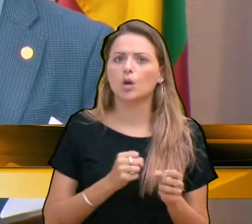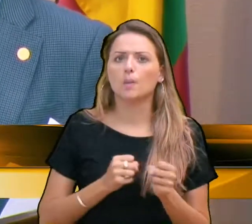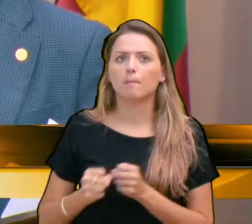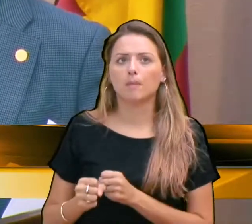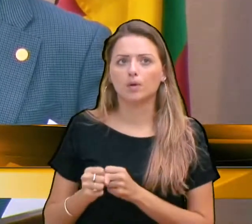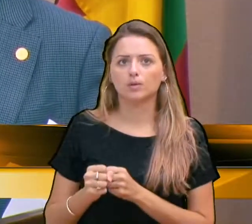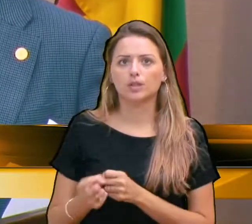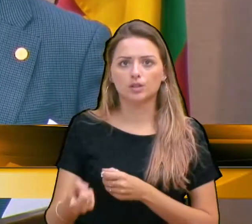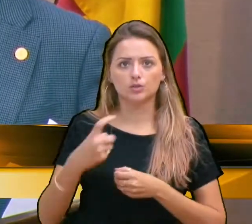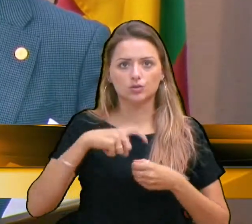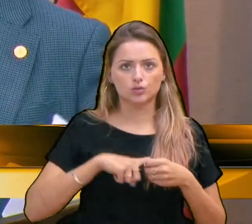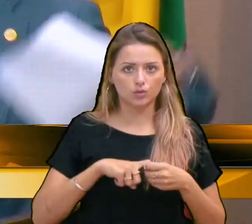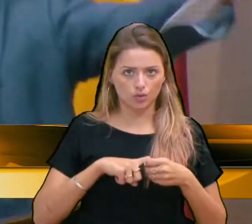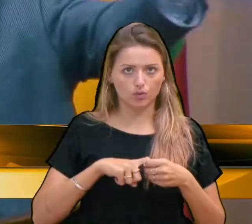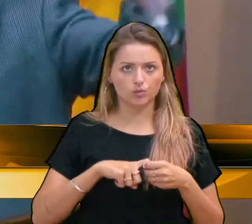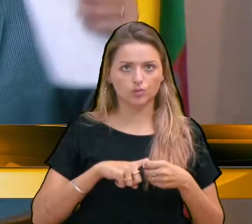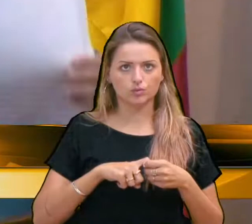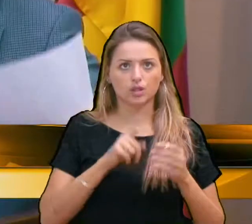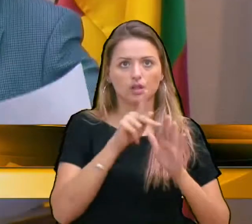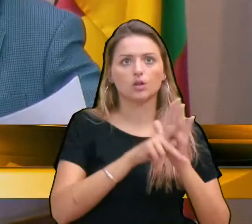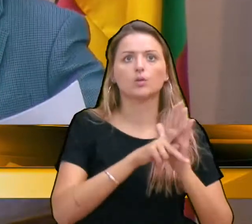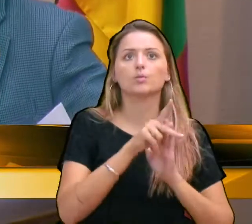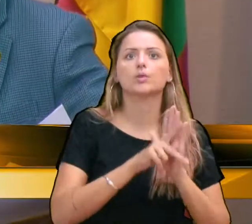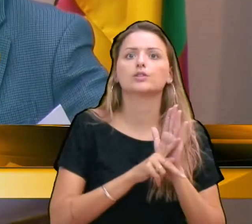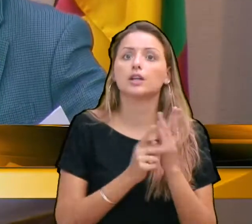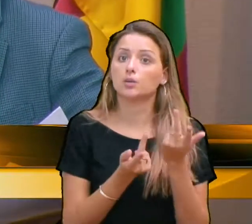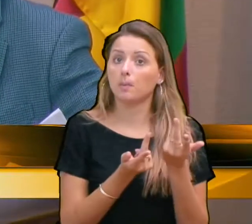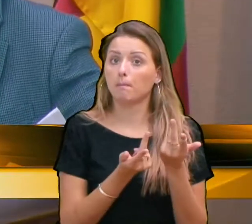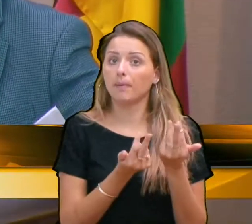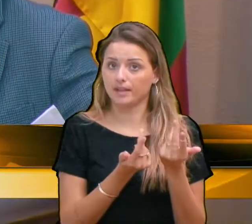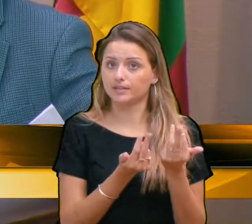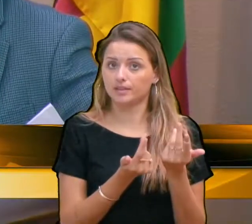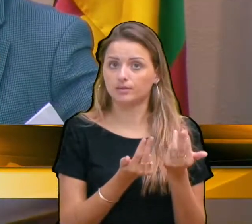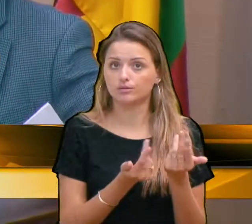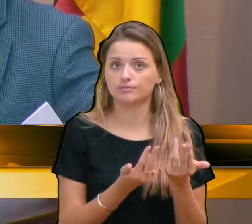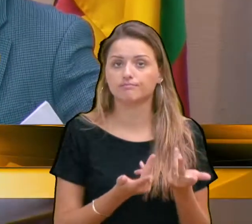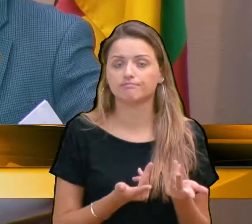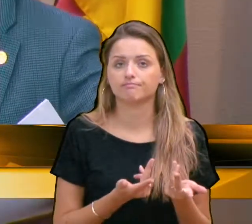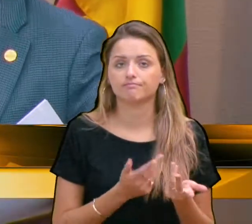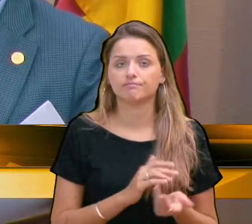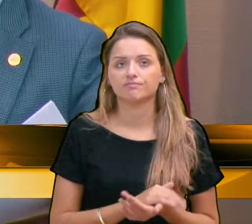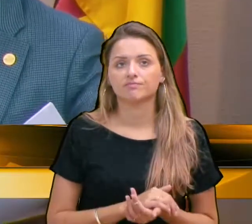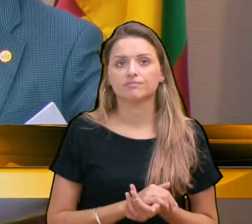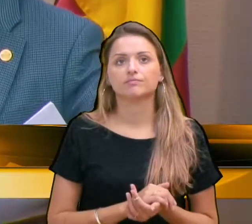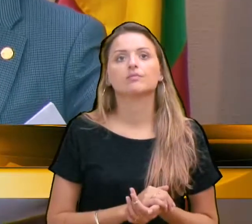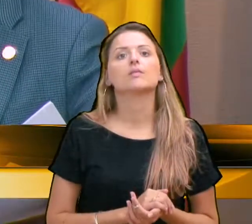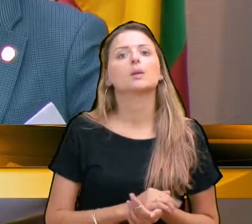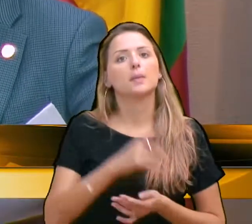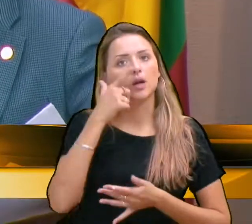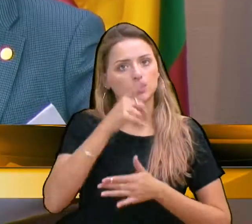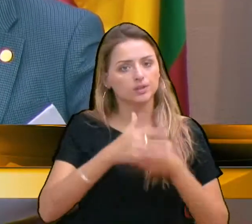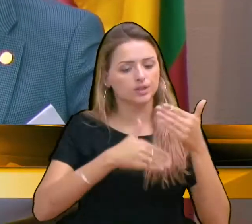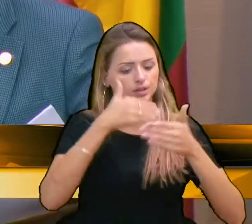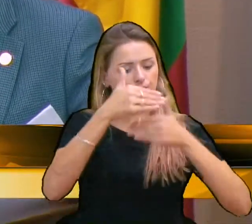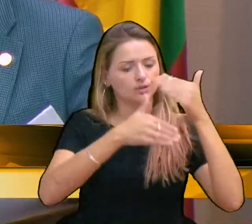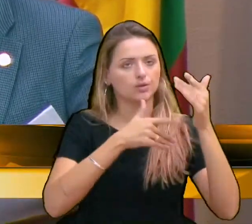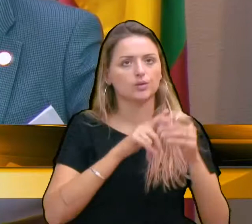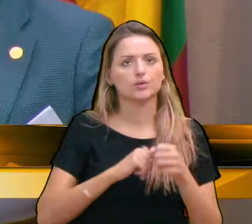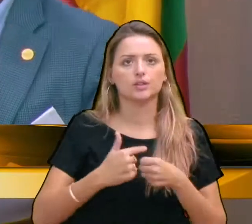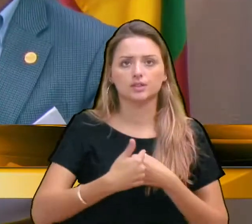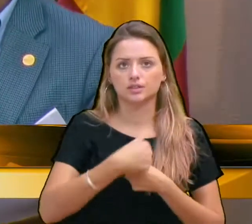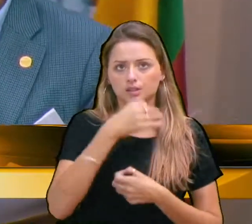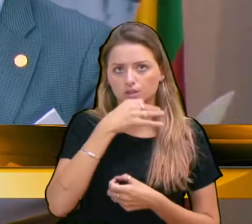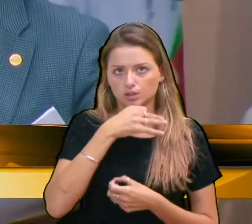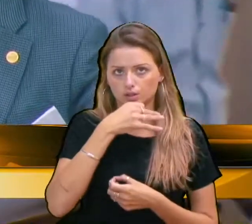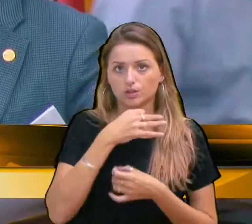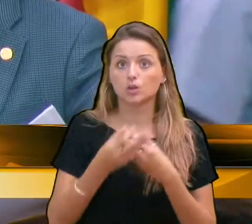esta casa um projeto idêntico a este. para que desenvolva o município de Caxias do Sul,